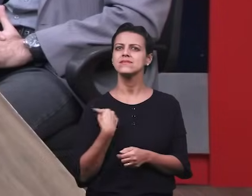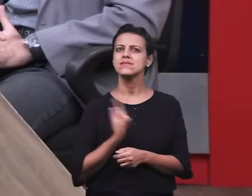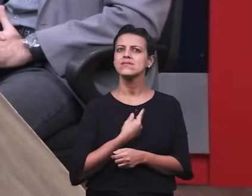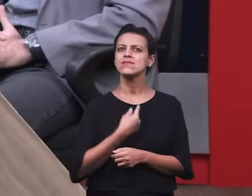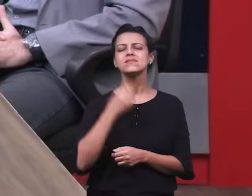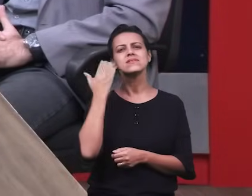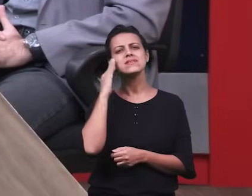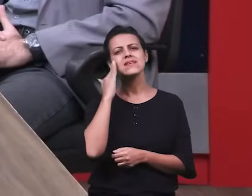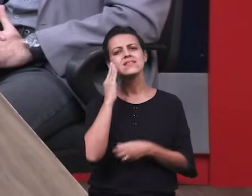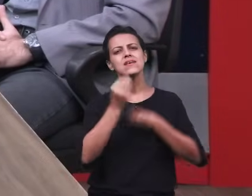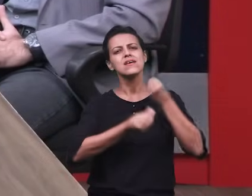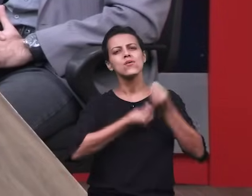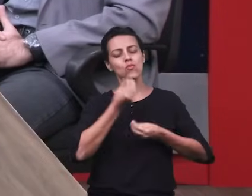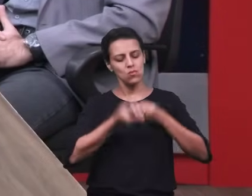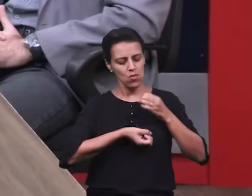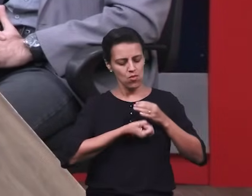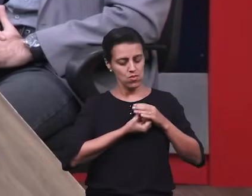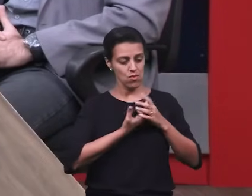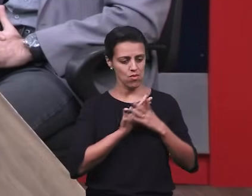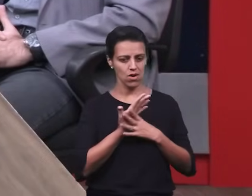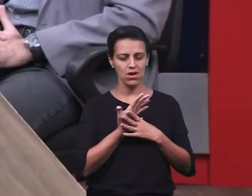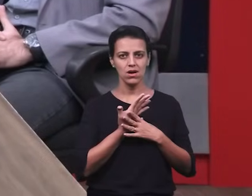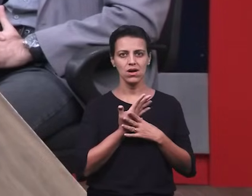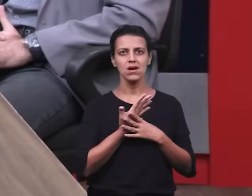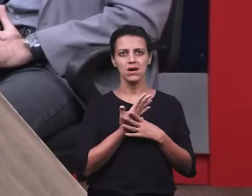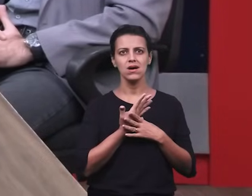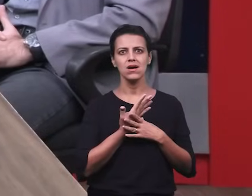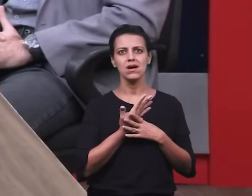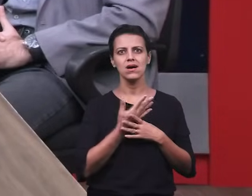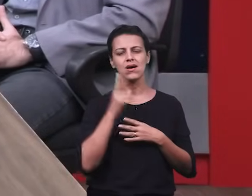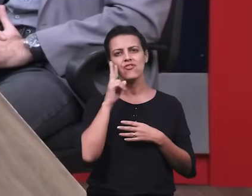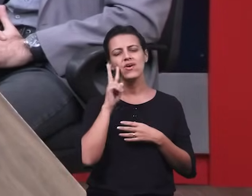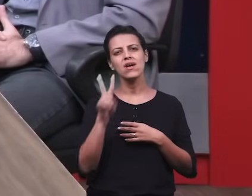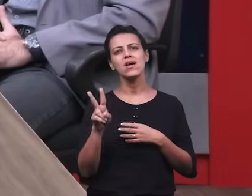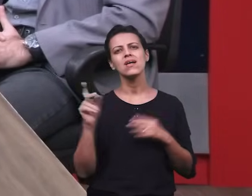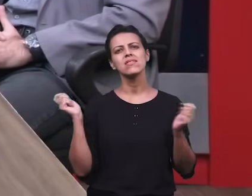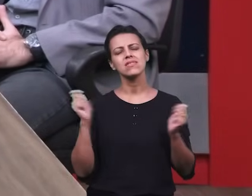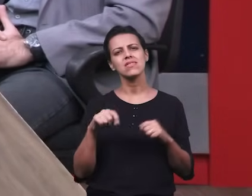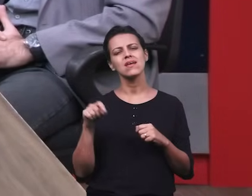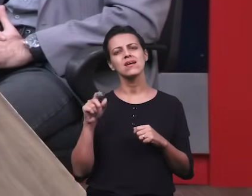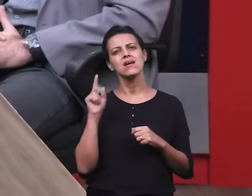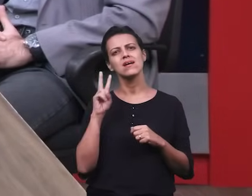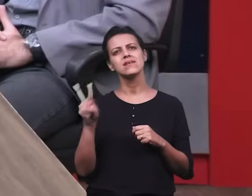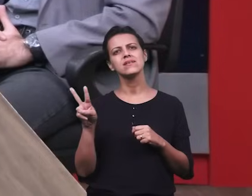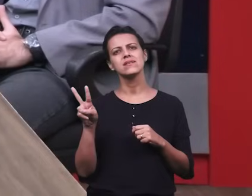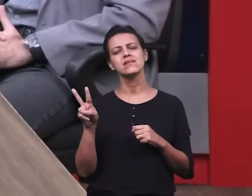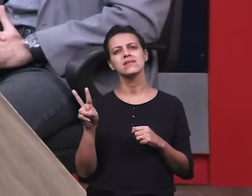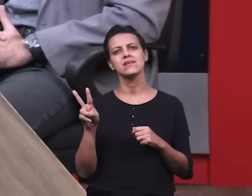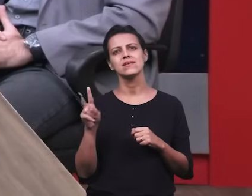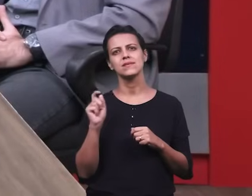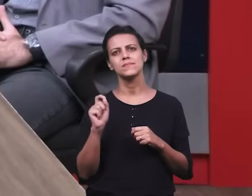entendimento da origem dos órgãos dos sentidos, no próximo slide nós vamos ver que